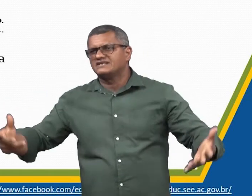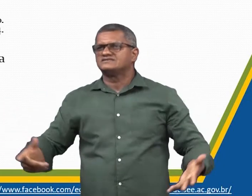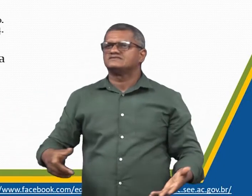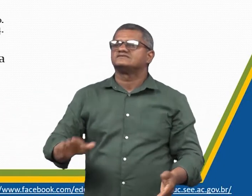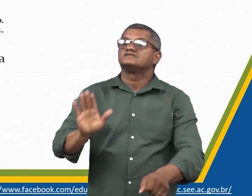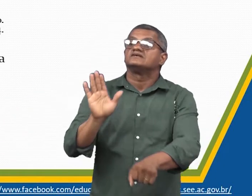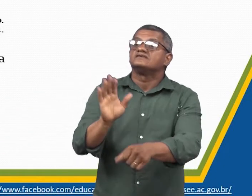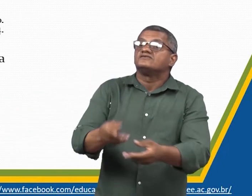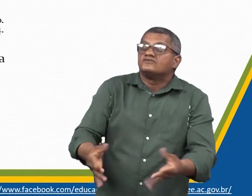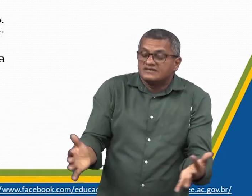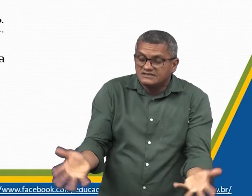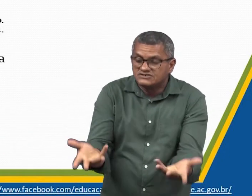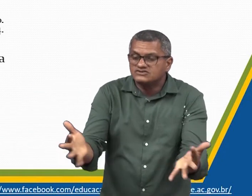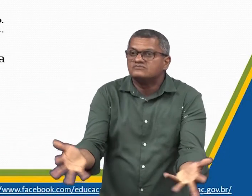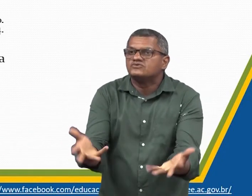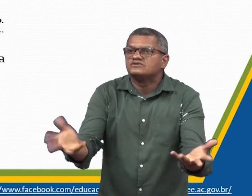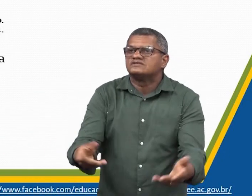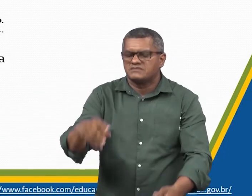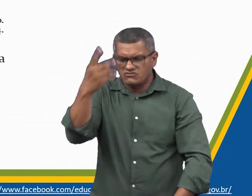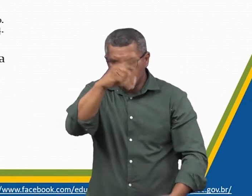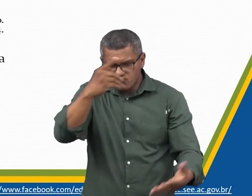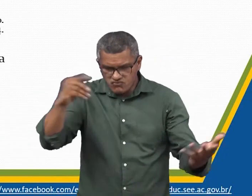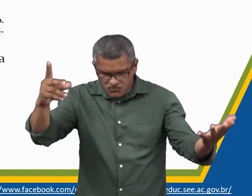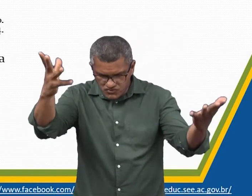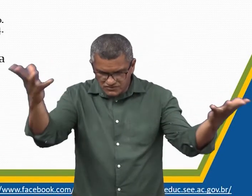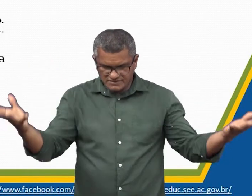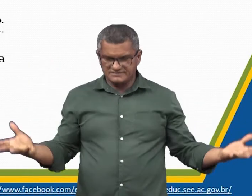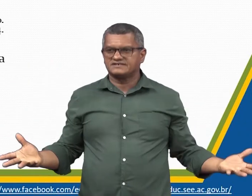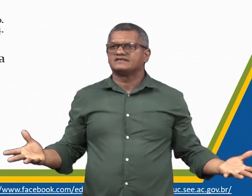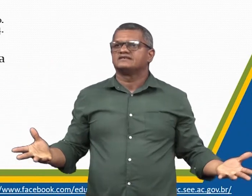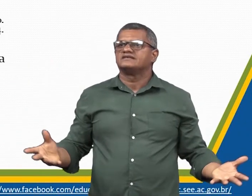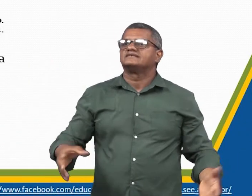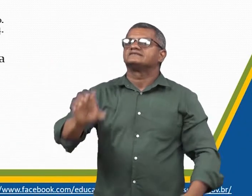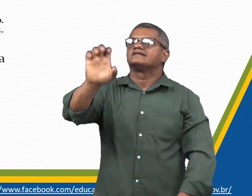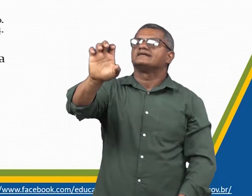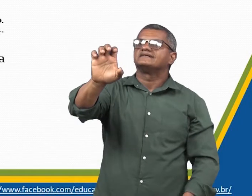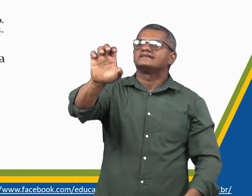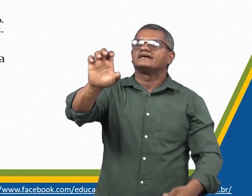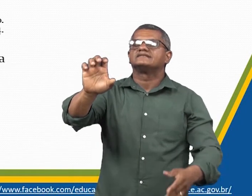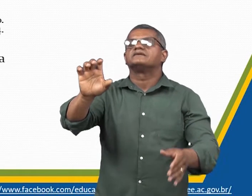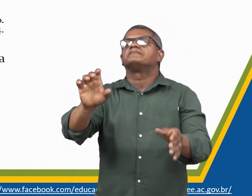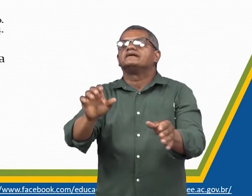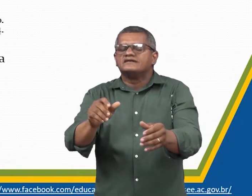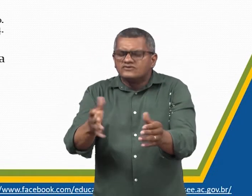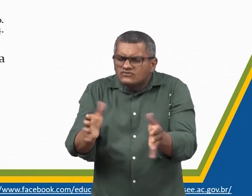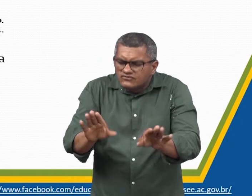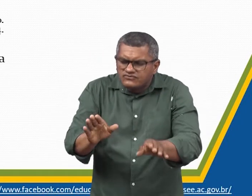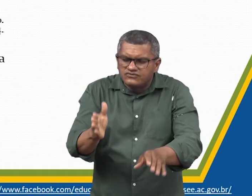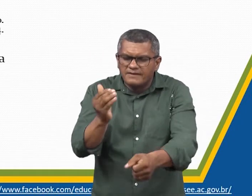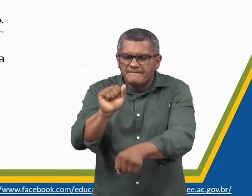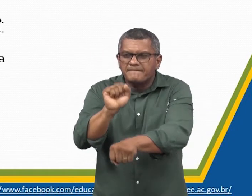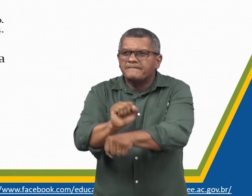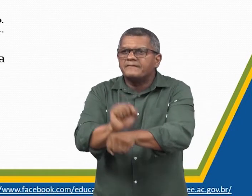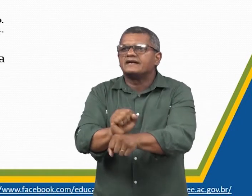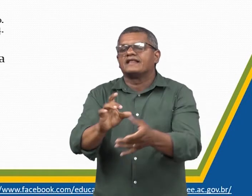rituais sincréticos. E letra E. Restringem a liberdade de credo.